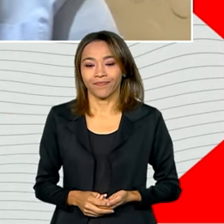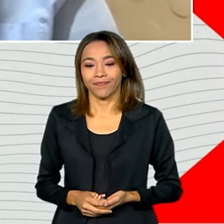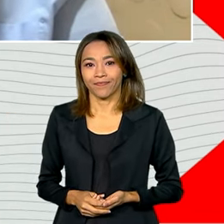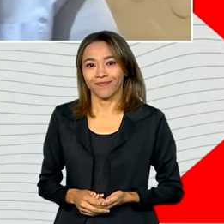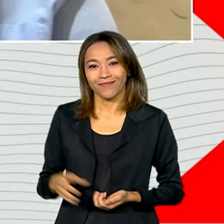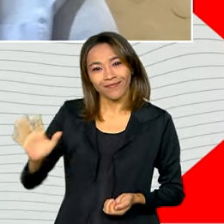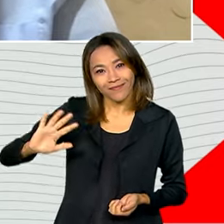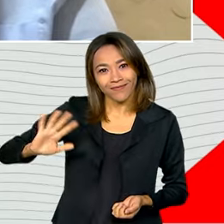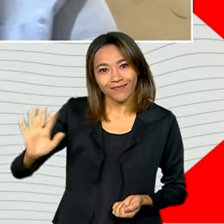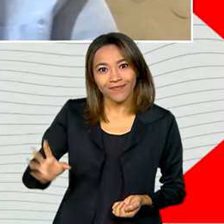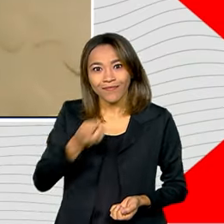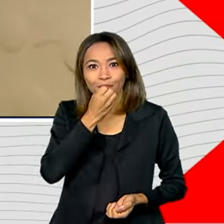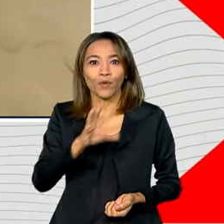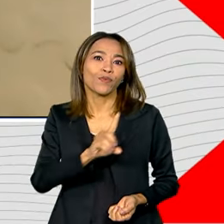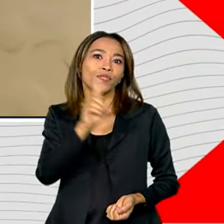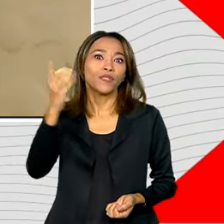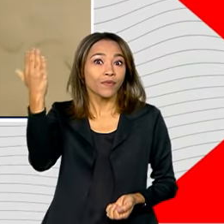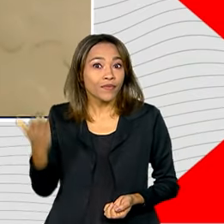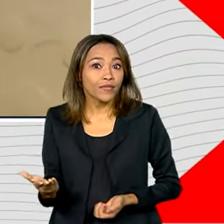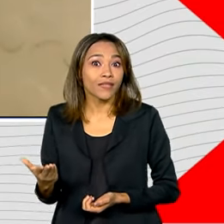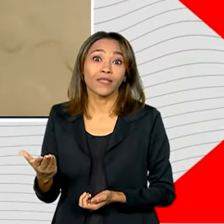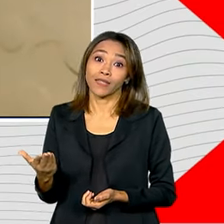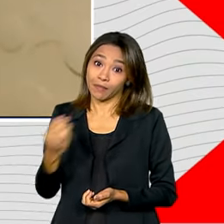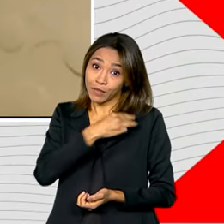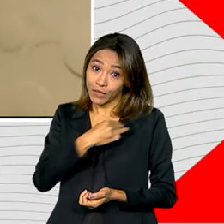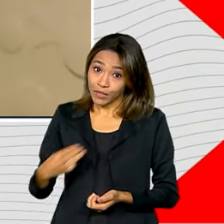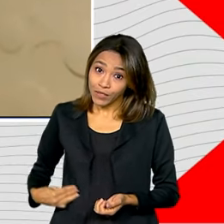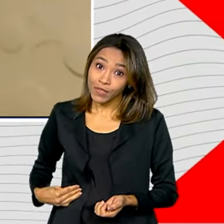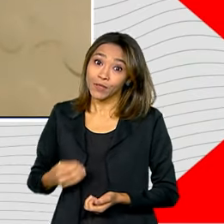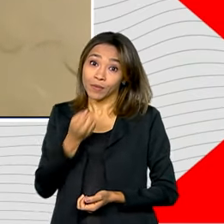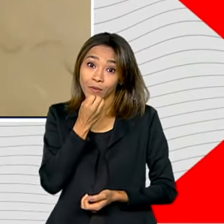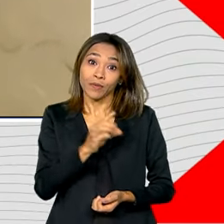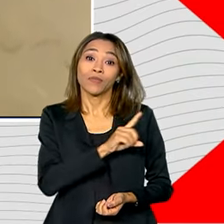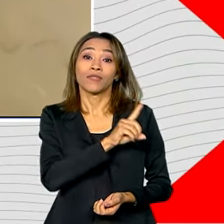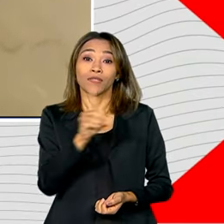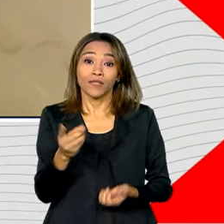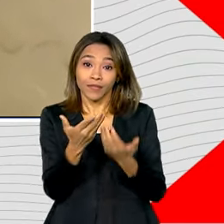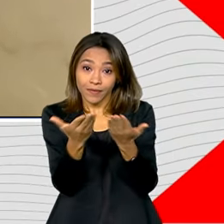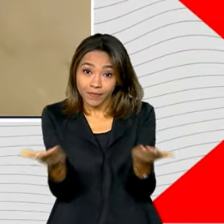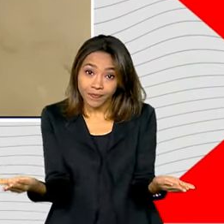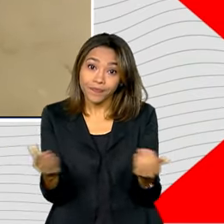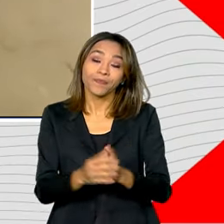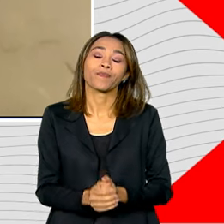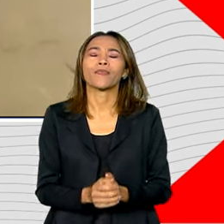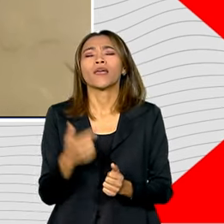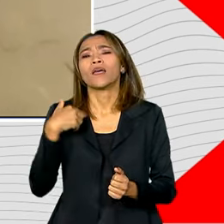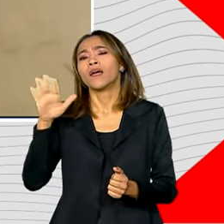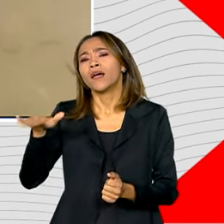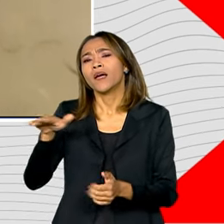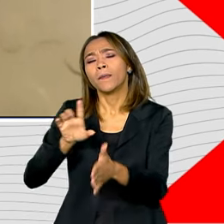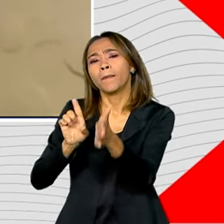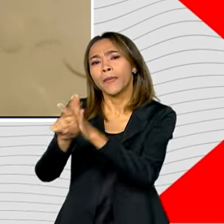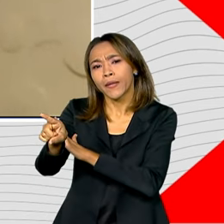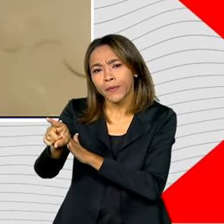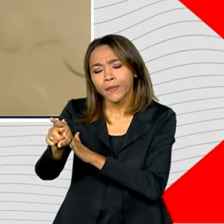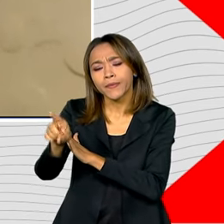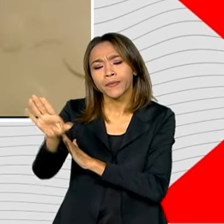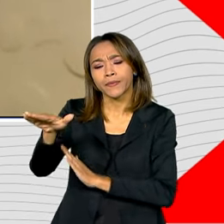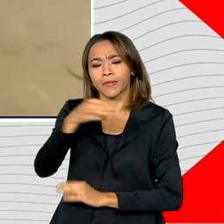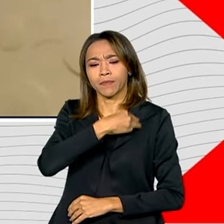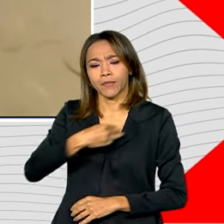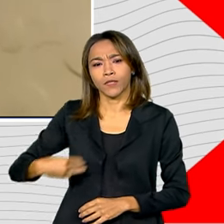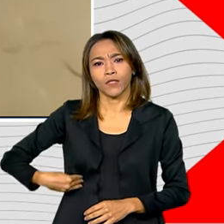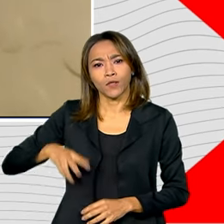Olá, Karine. Bom dia para você. Bom dia ao ministro André de Paula. Ministro, eu queria fazer uma pergunta para o senhor sobre o